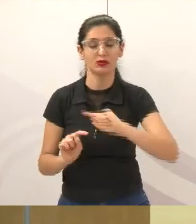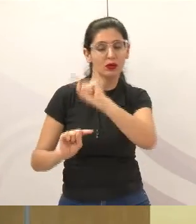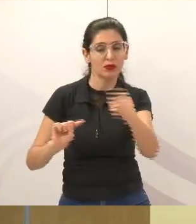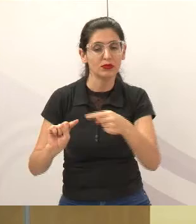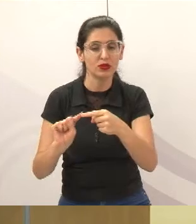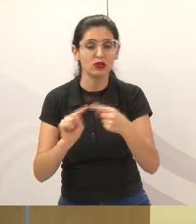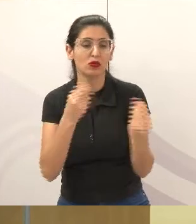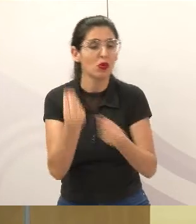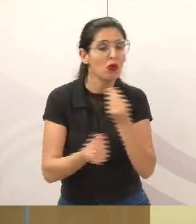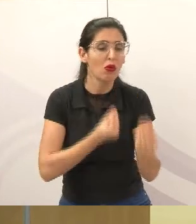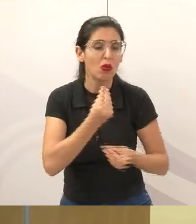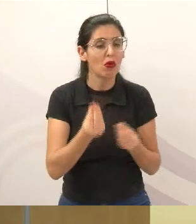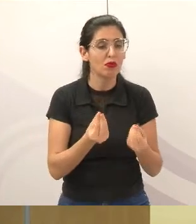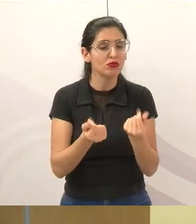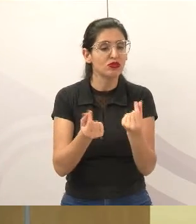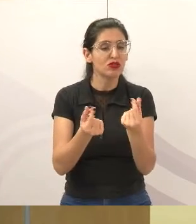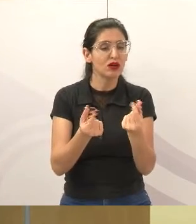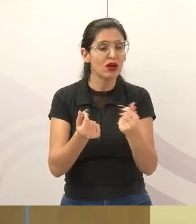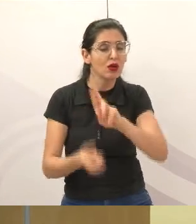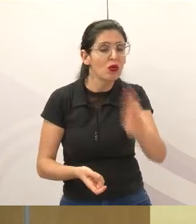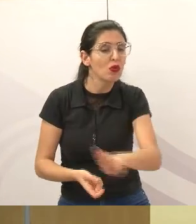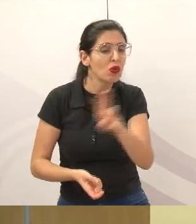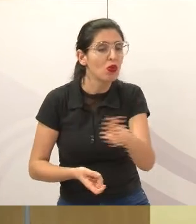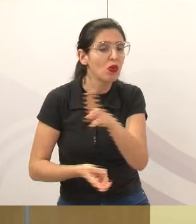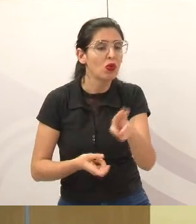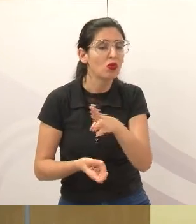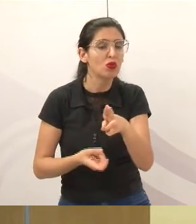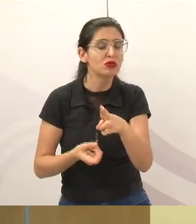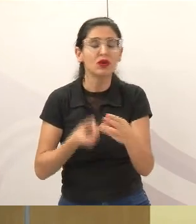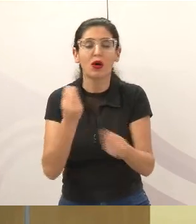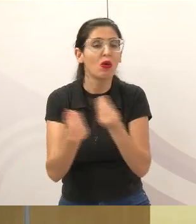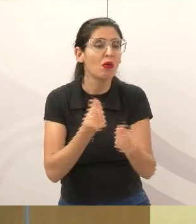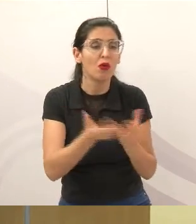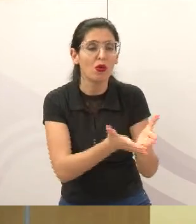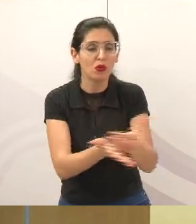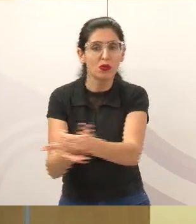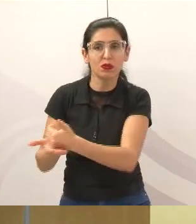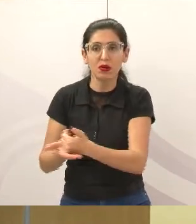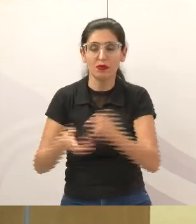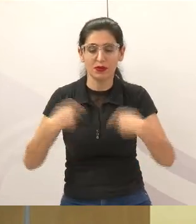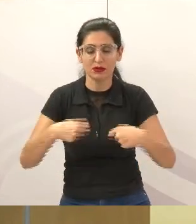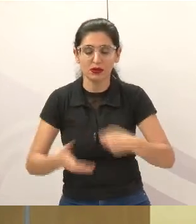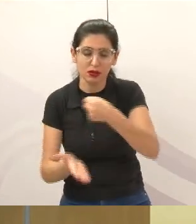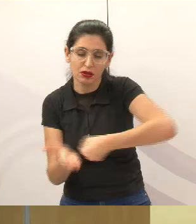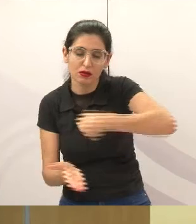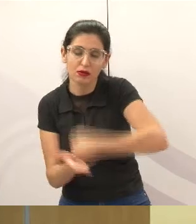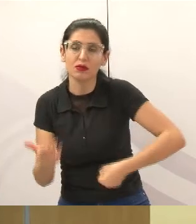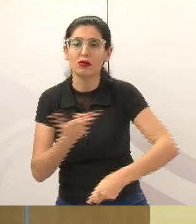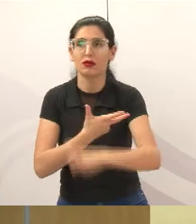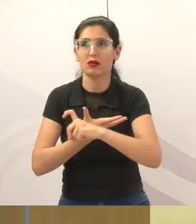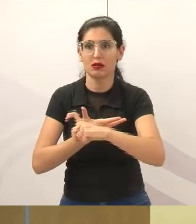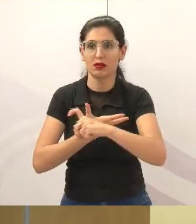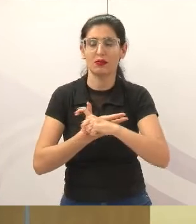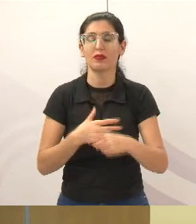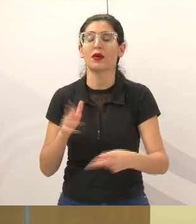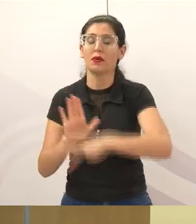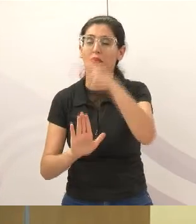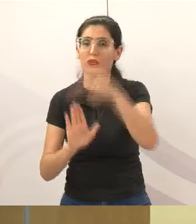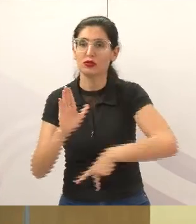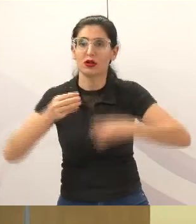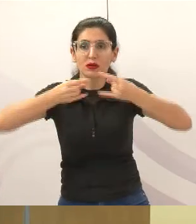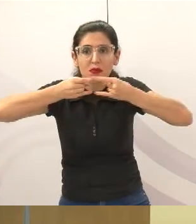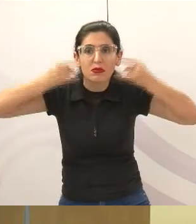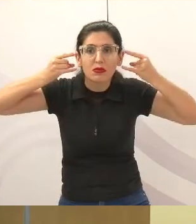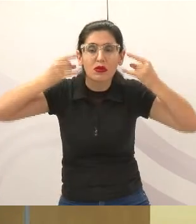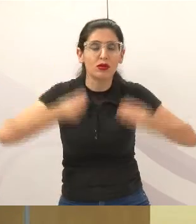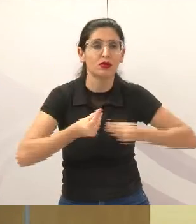que está sendo gasto esse dinheiro. Esse é o nosso papel, e cobrar do executivo se tem algum projeto para fornecer essas máscaras